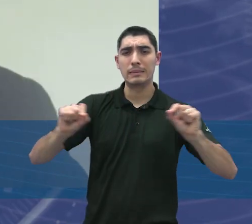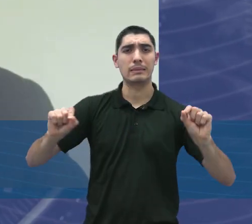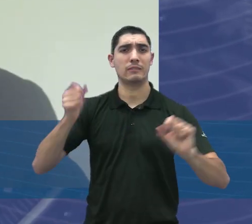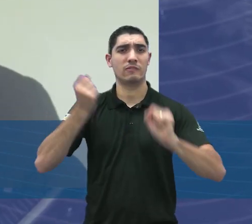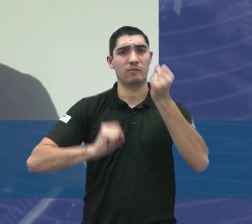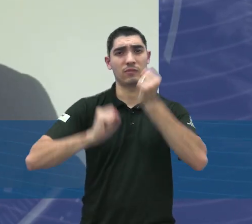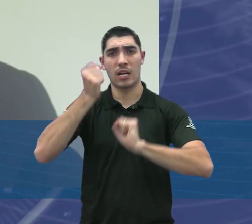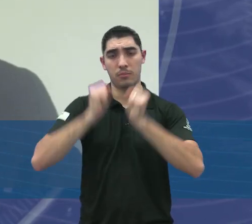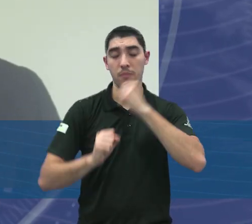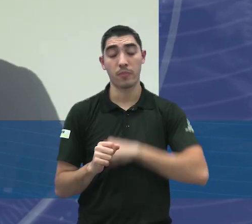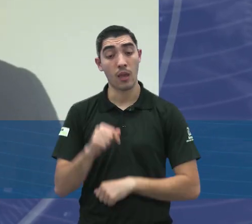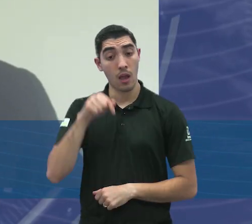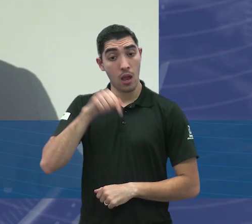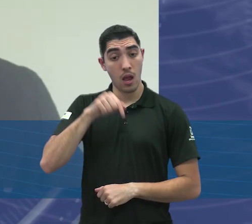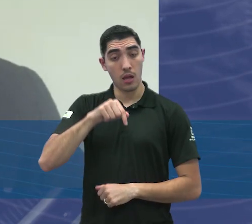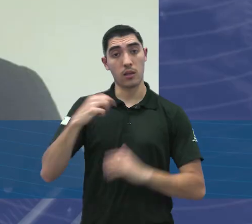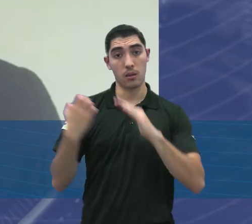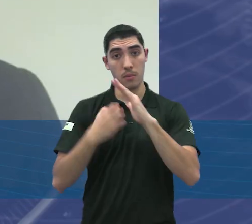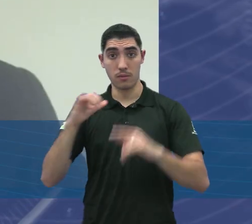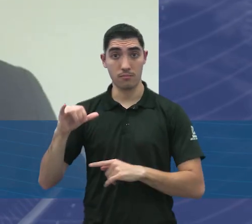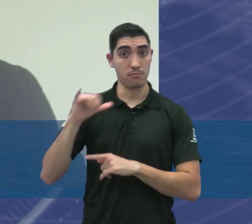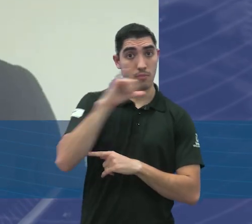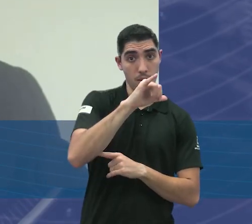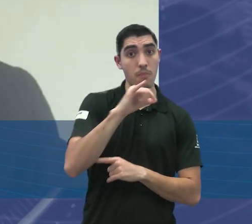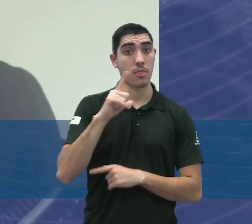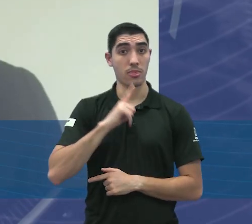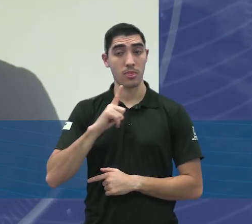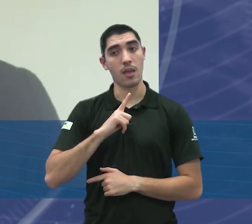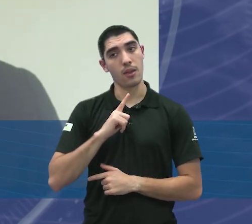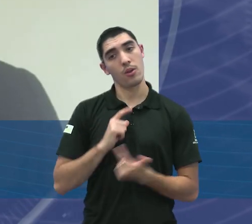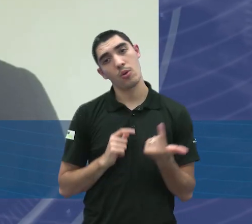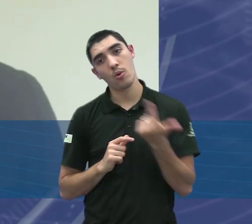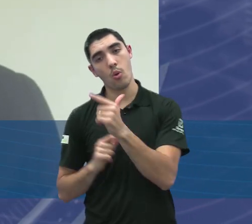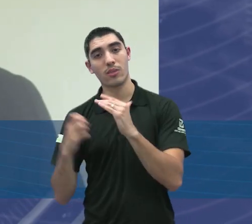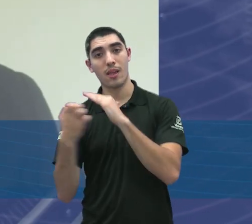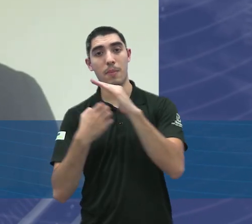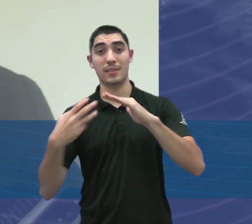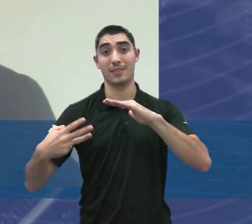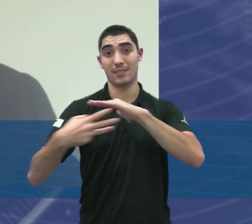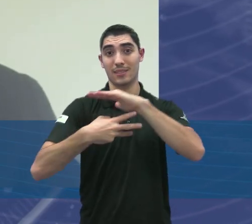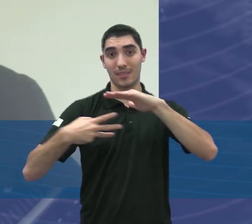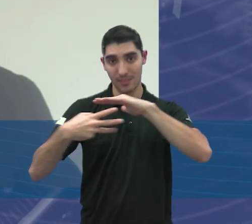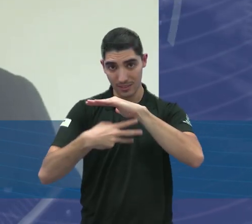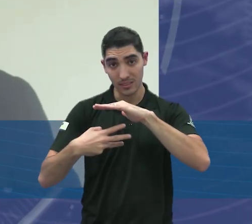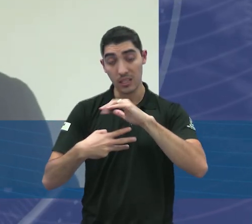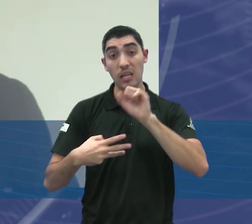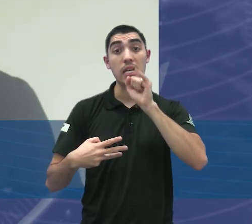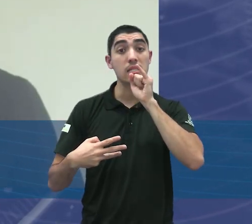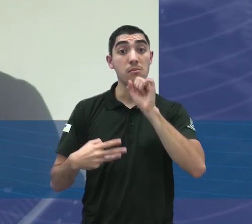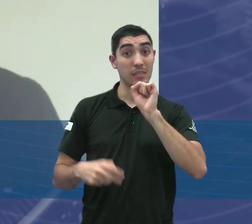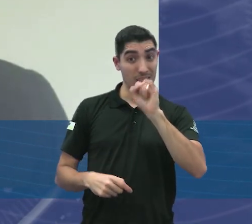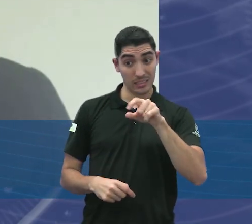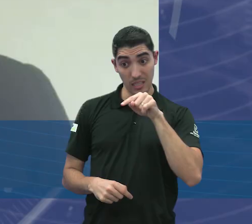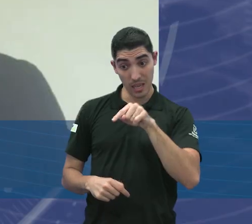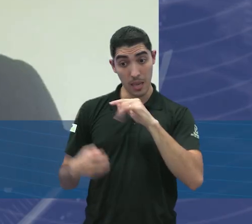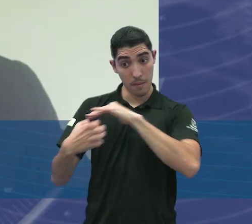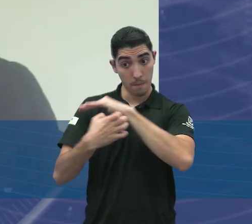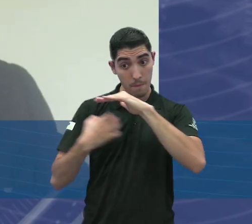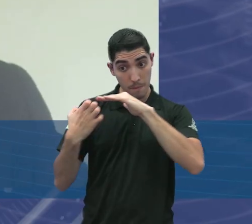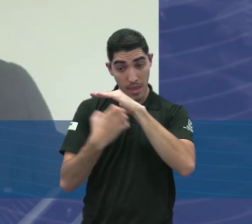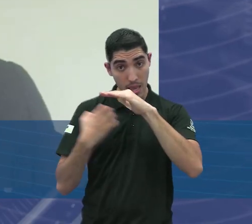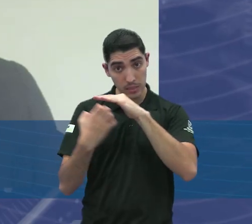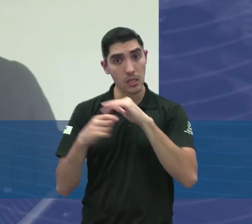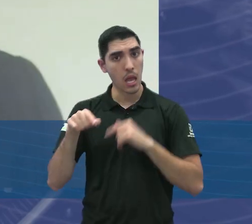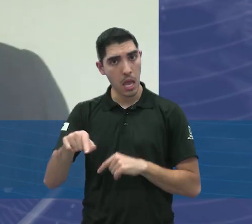dá serviço para uma empresa de terceira se por acaso essa empresa também está